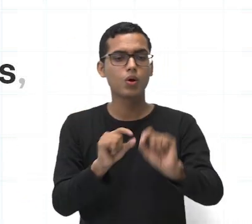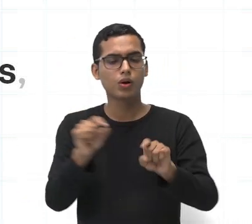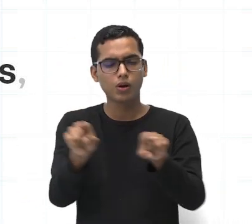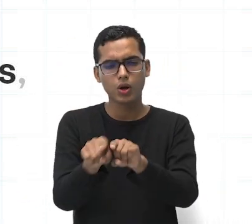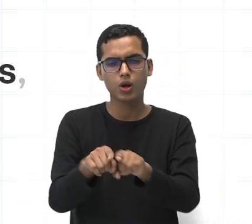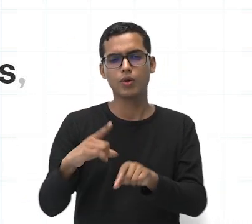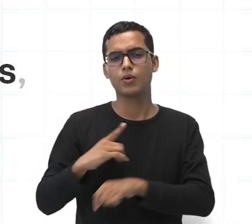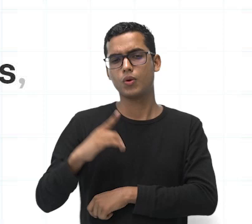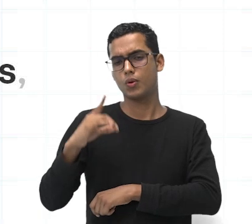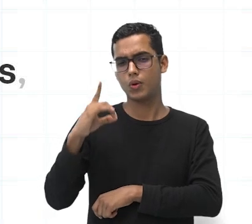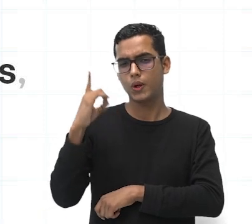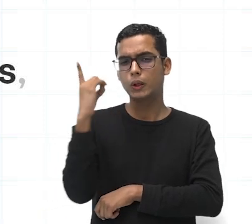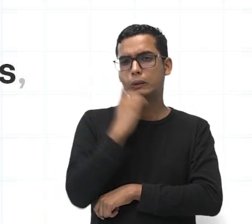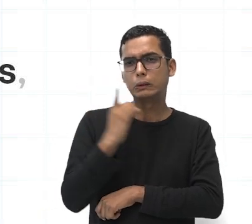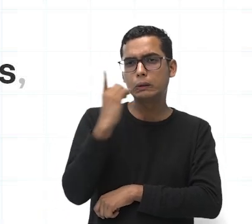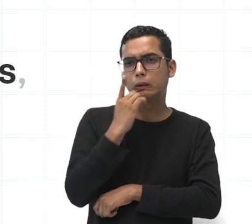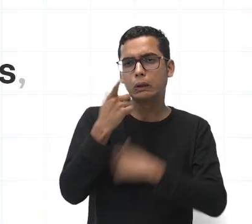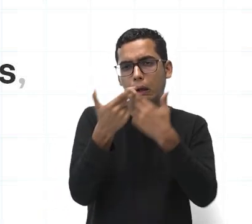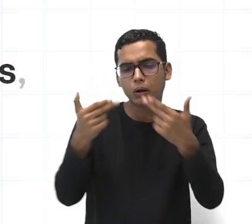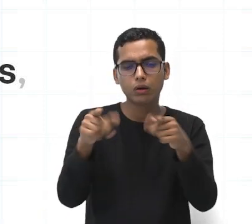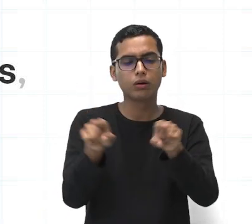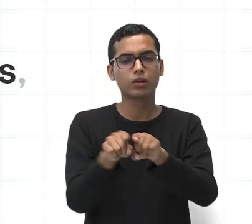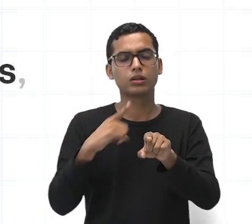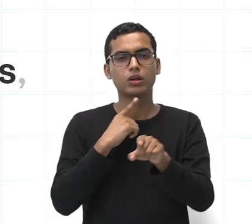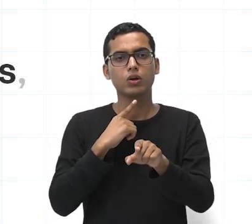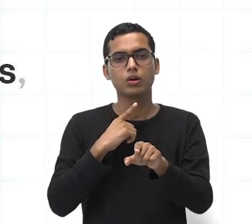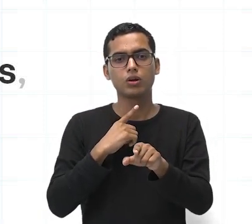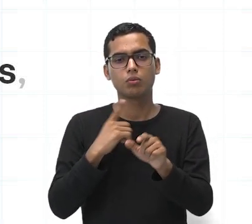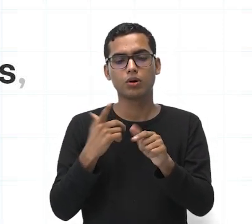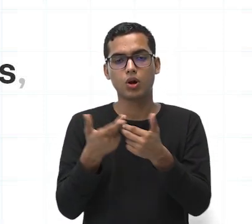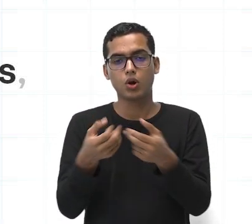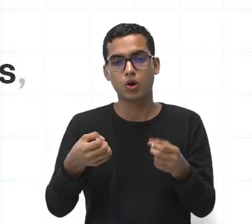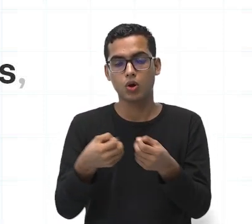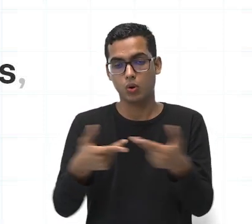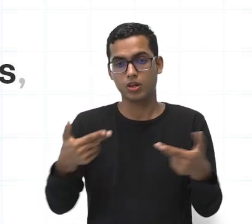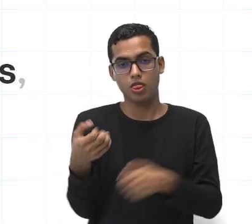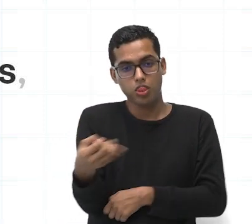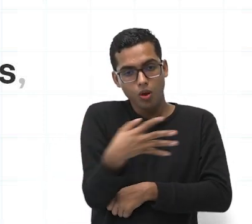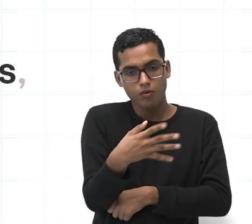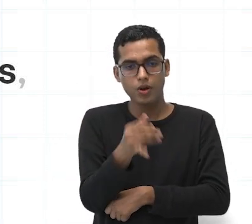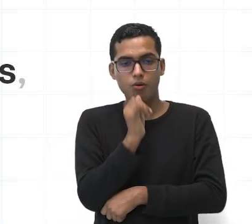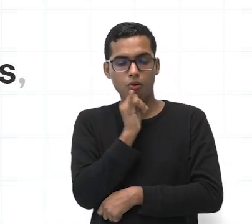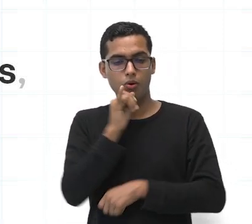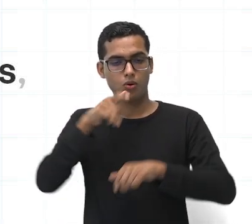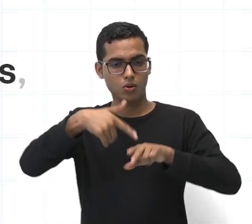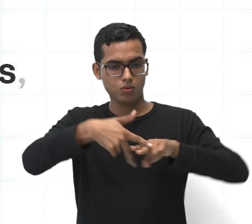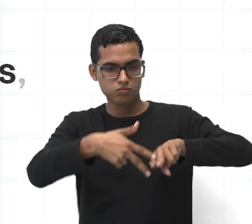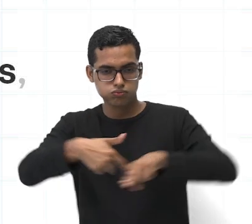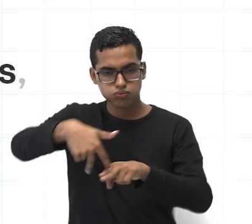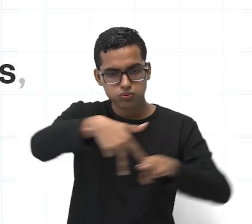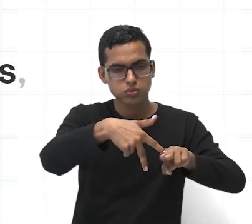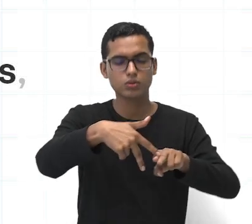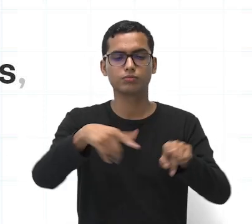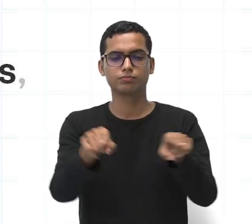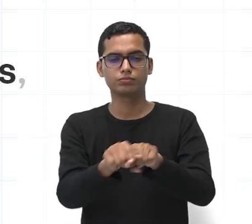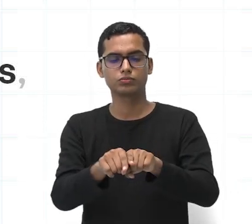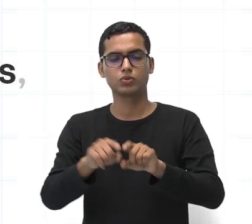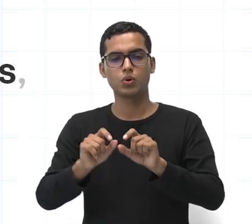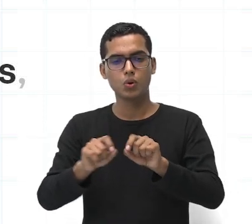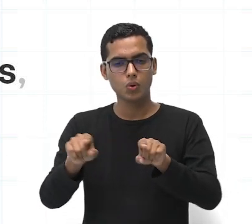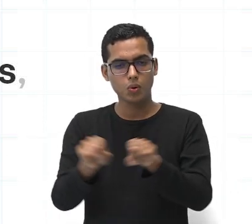e experimentar novas sensações, como, por exemplo, a bike, skate, o le